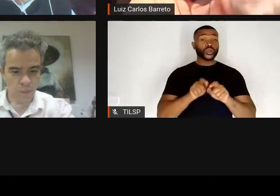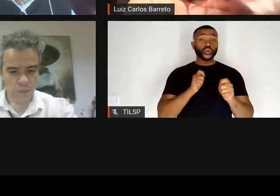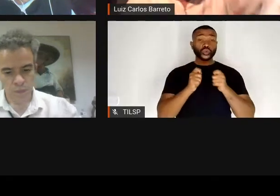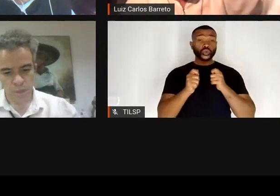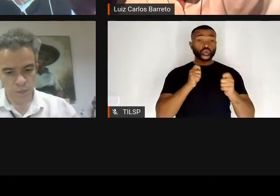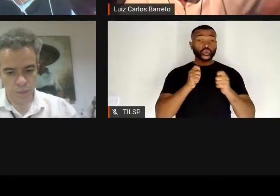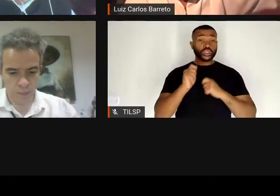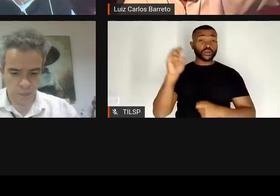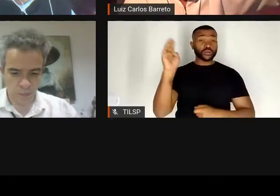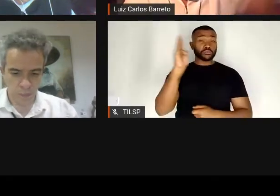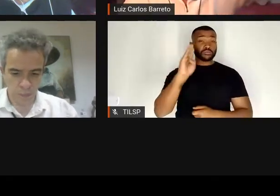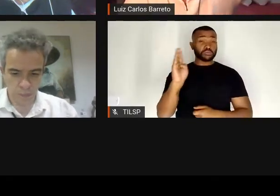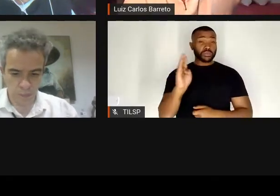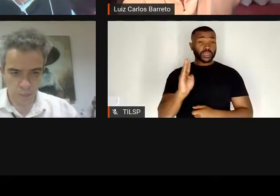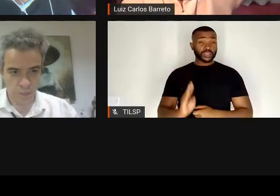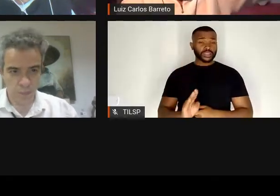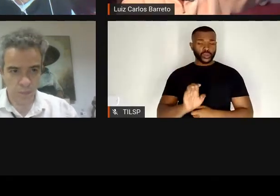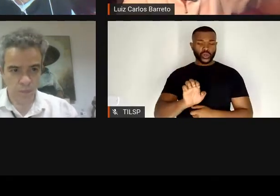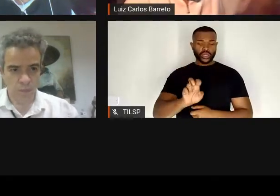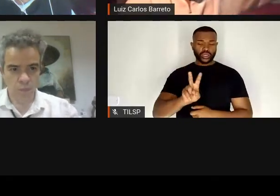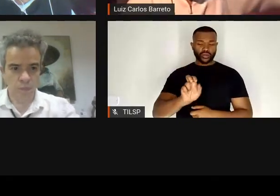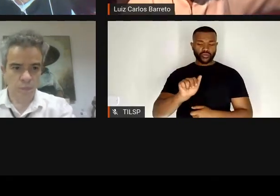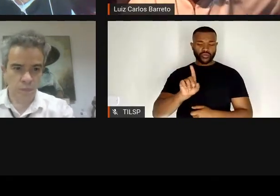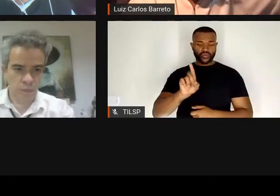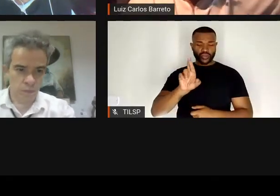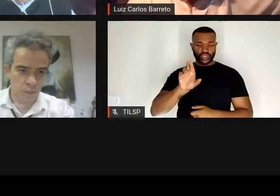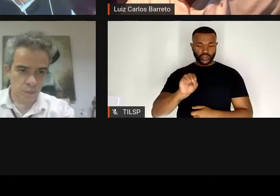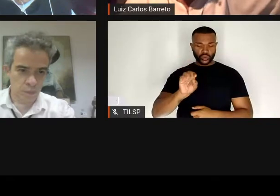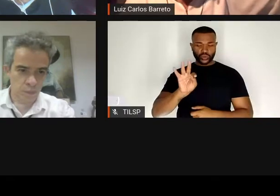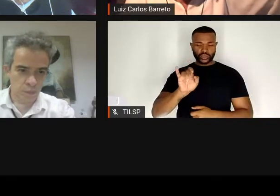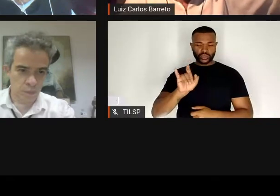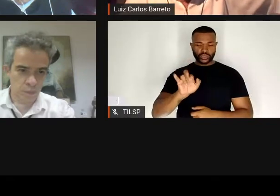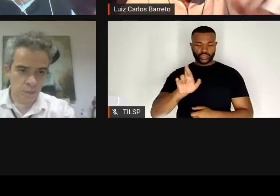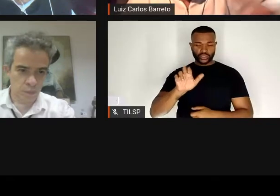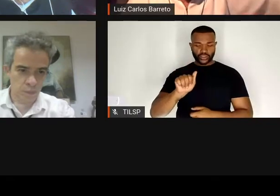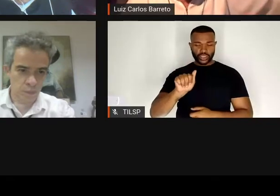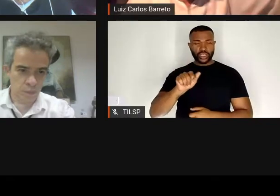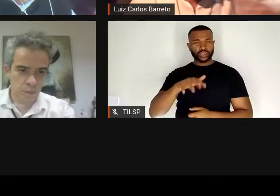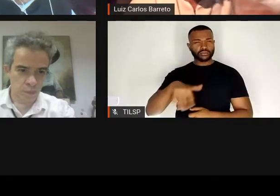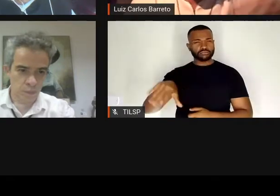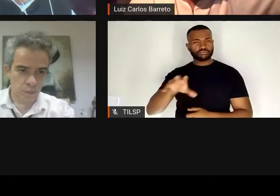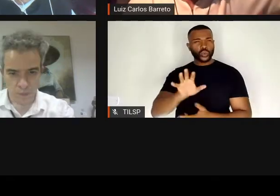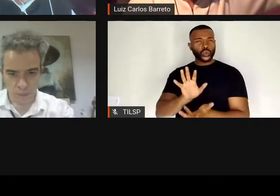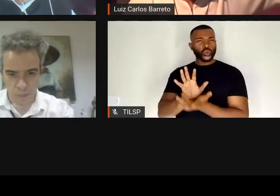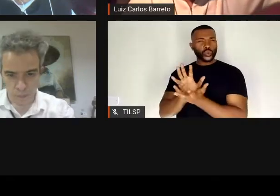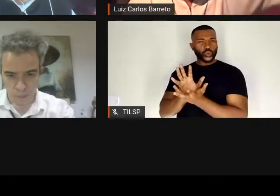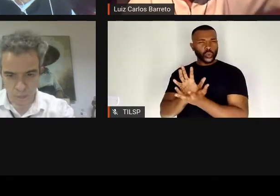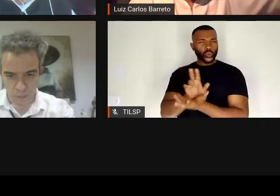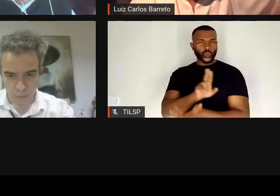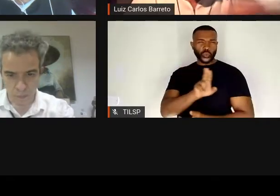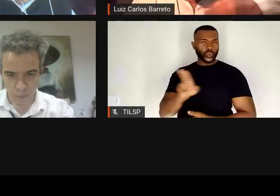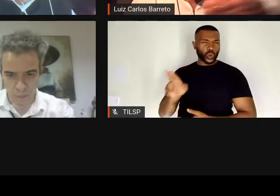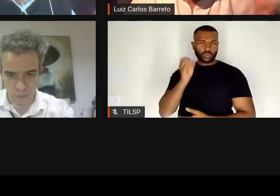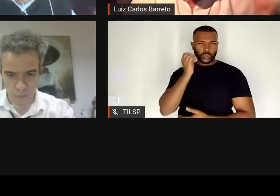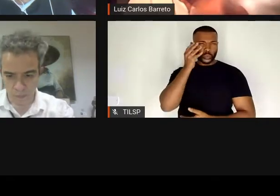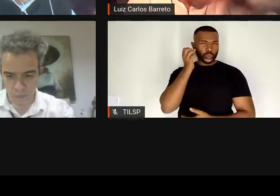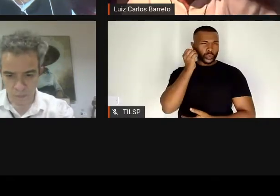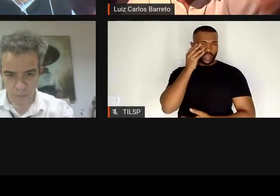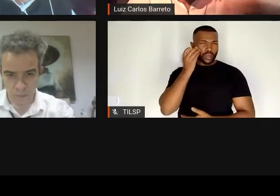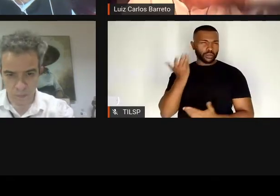Brasil, Evandro Teixeira e outros mais, eu não me lembro do nome,